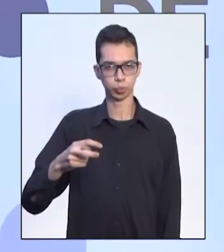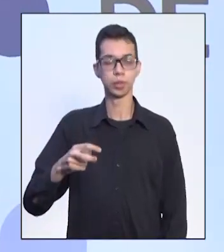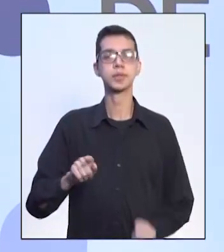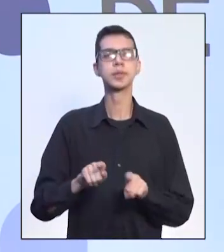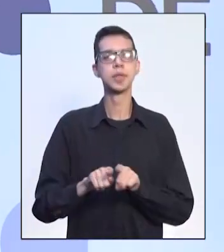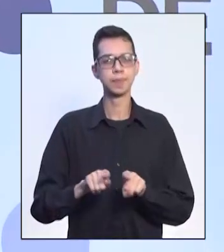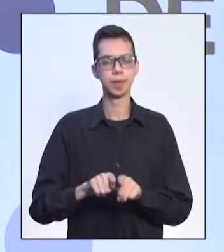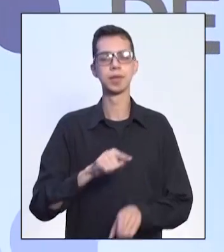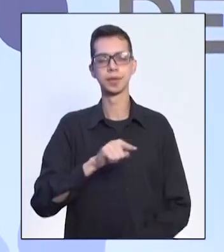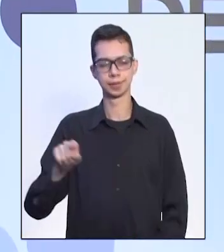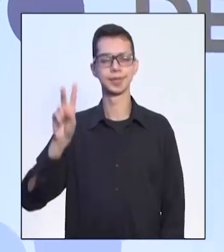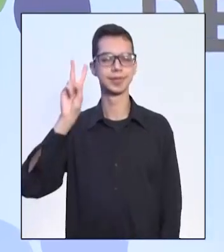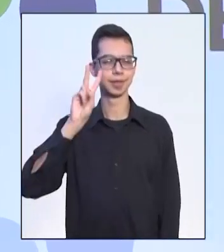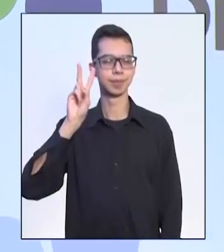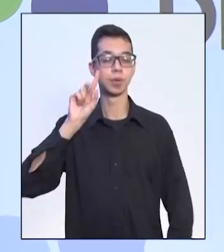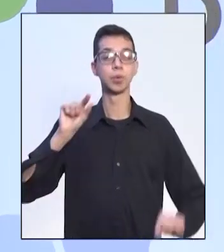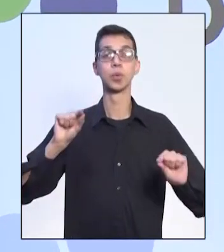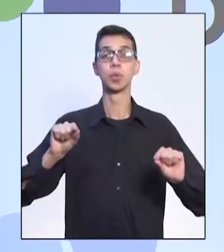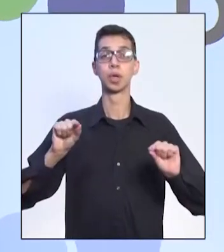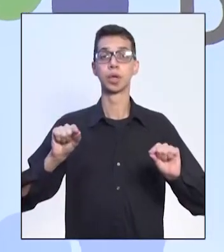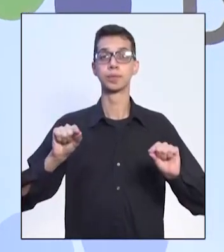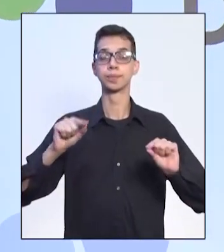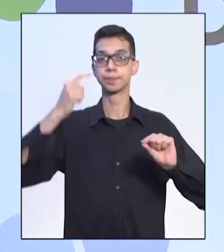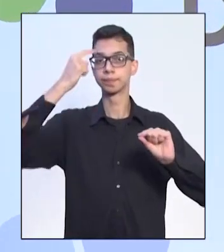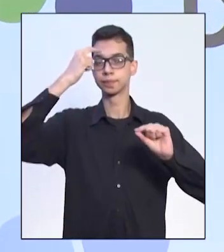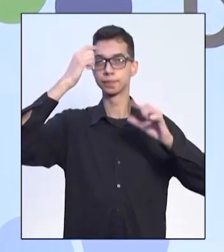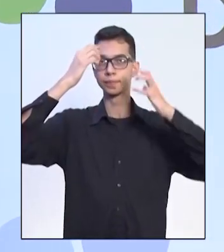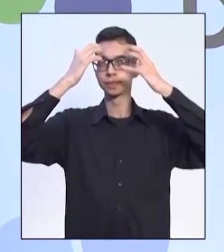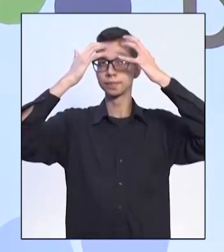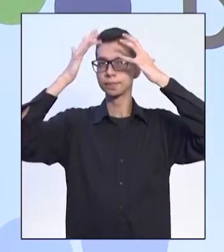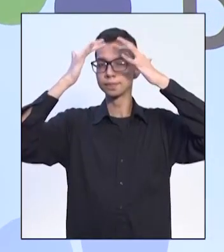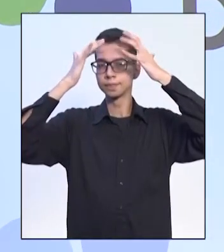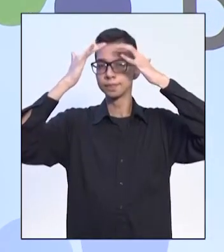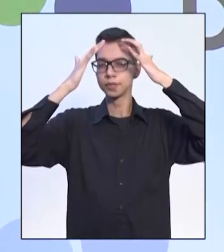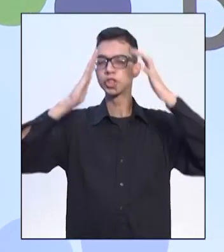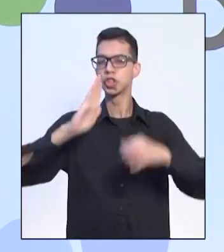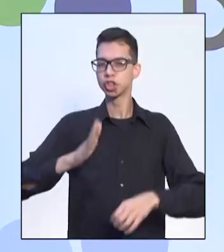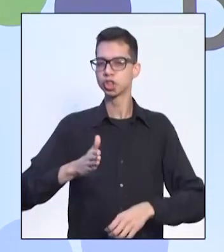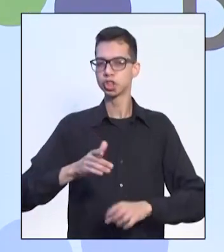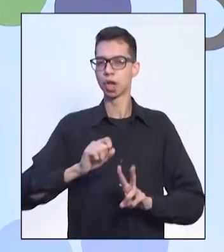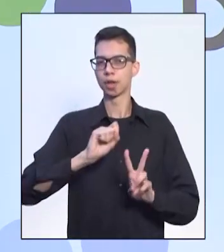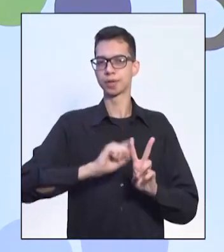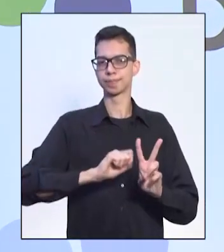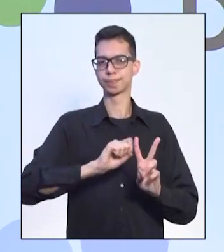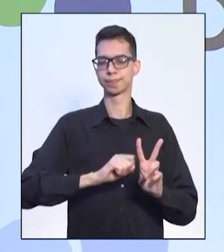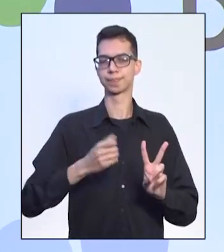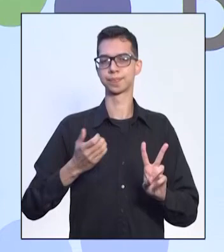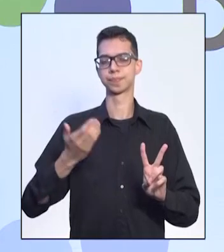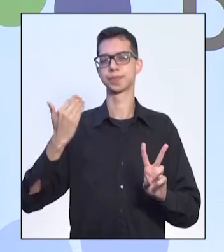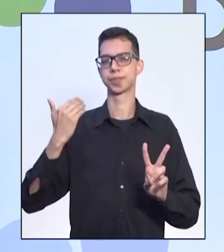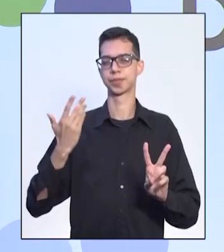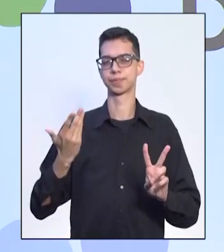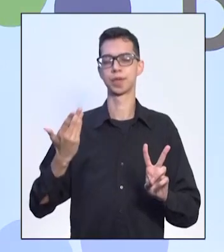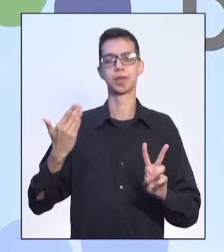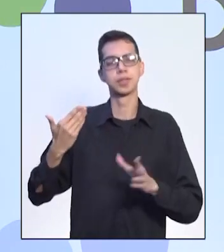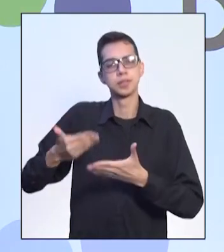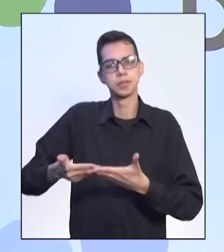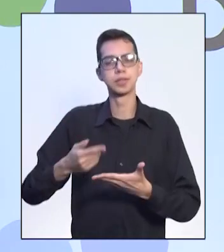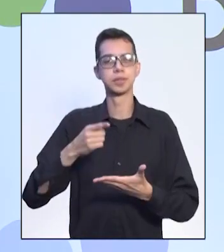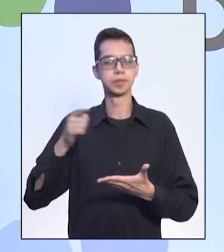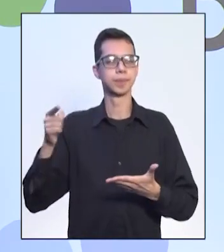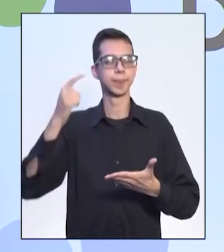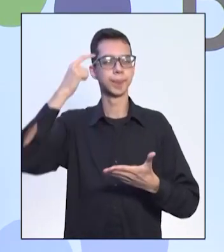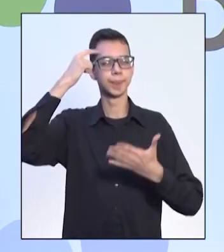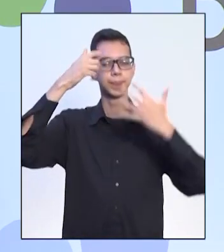nos lembrar que a gente refletiu sobre isso durante o nosso bimestre e a gente, dentre os vários pontos de vista que a gente trabalhou, teve uma visão